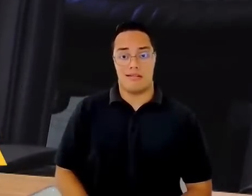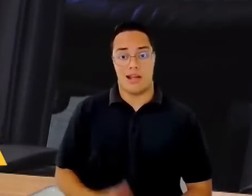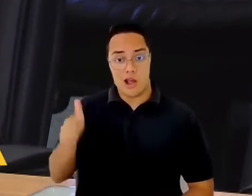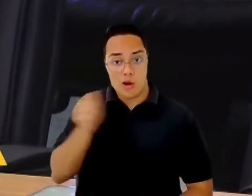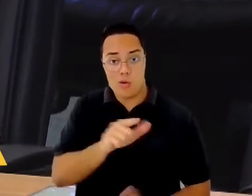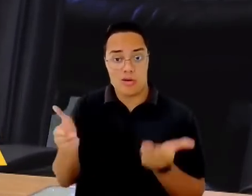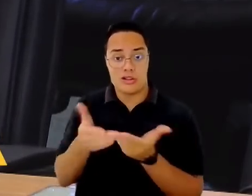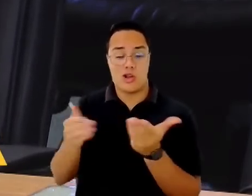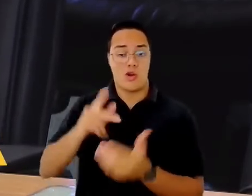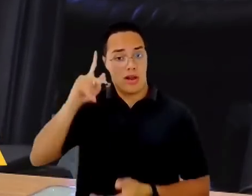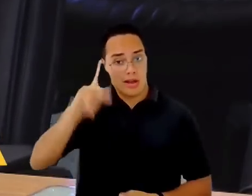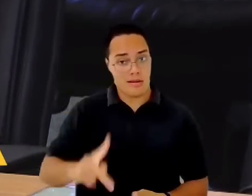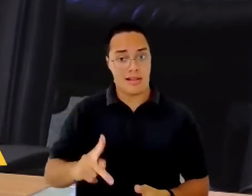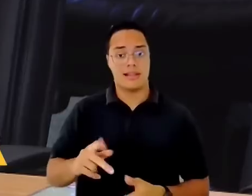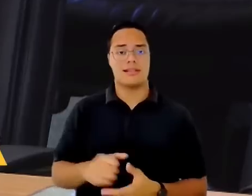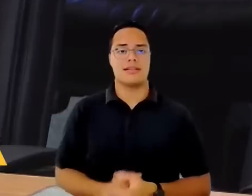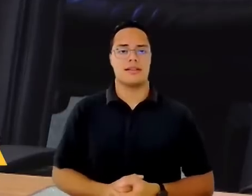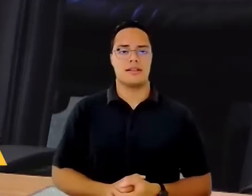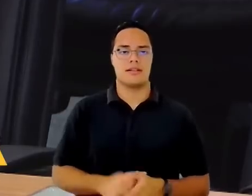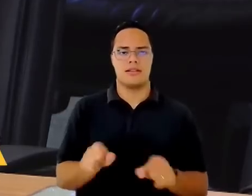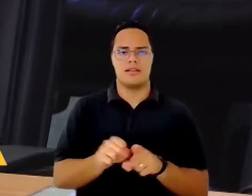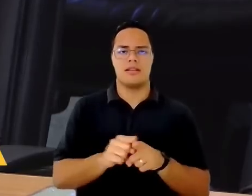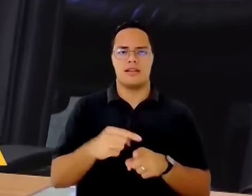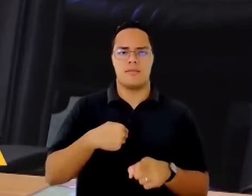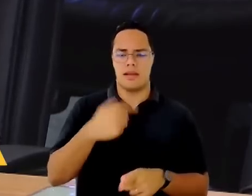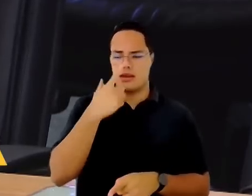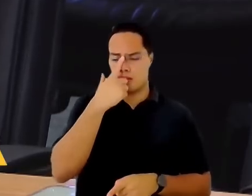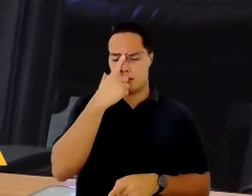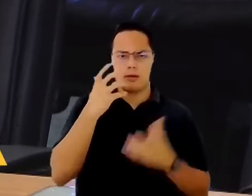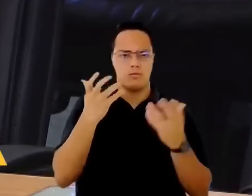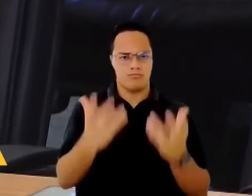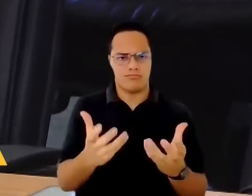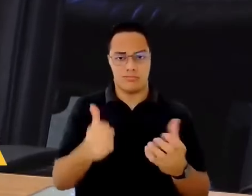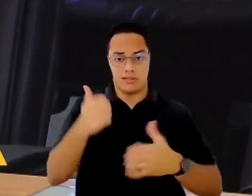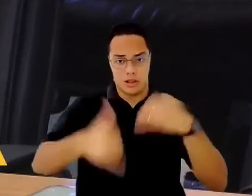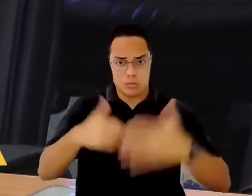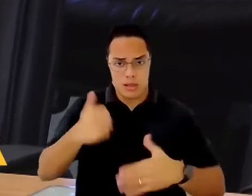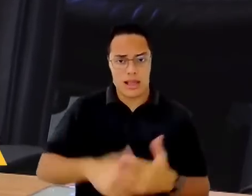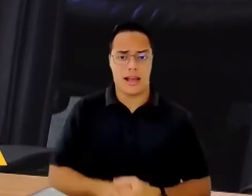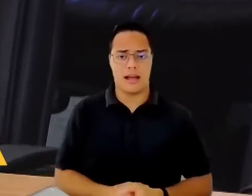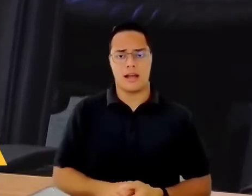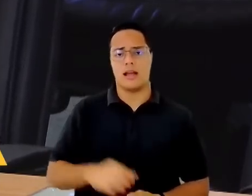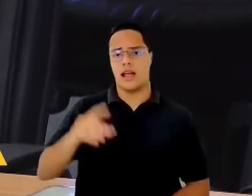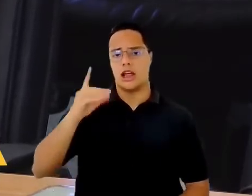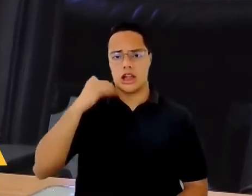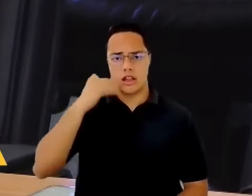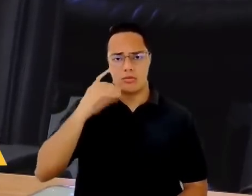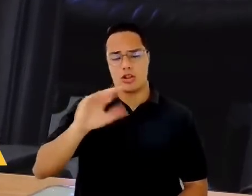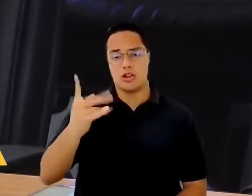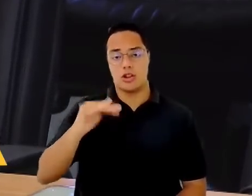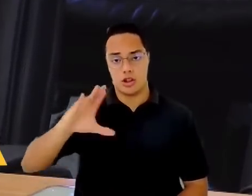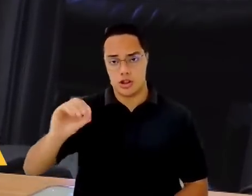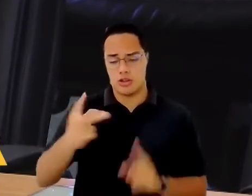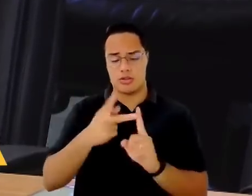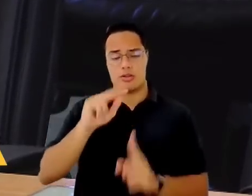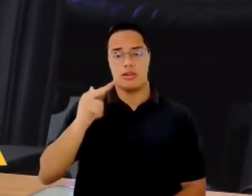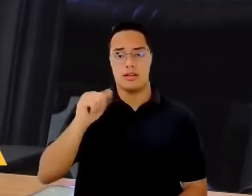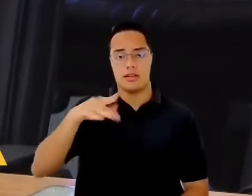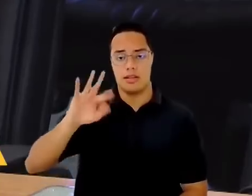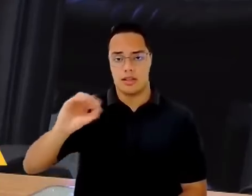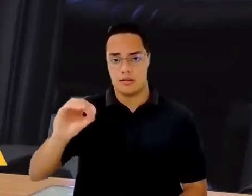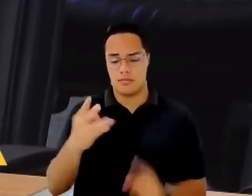importante aqui que eu também quero trazer seu Wellington Deputado Chico Deputado hermeto Deputado Daniel